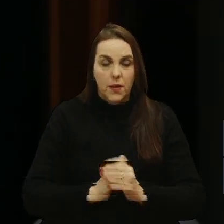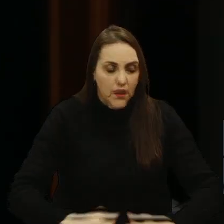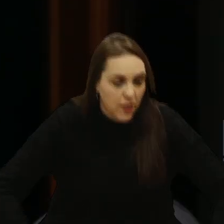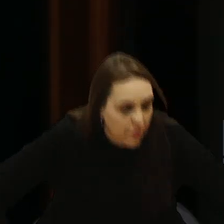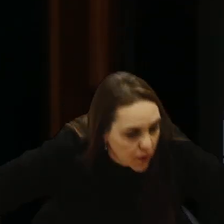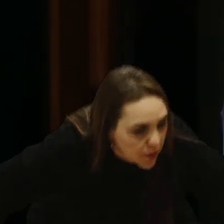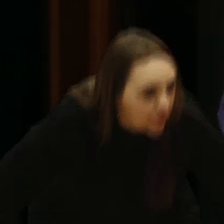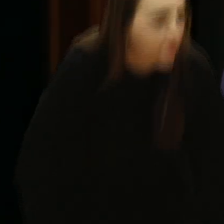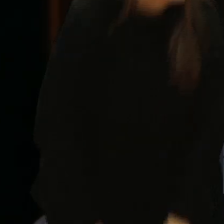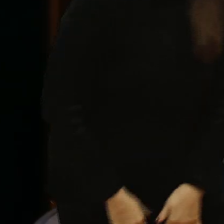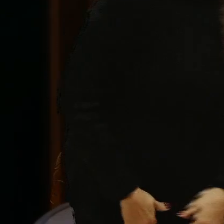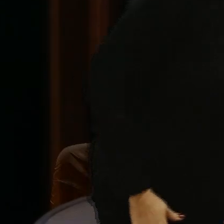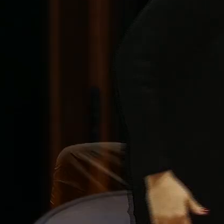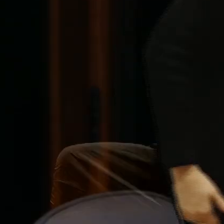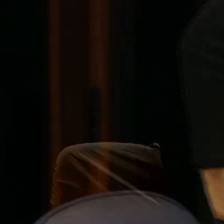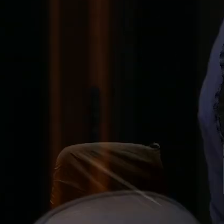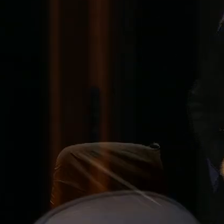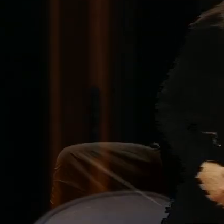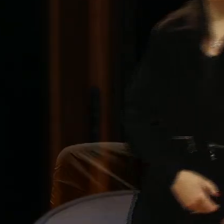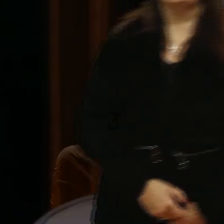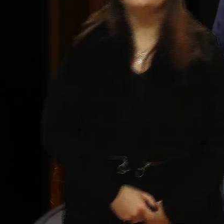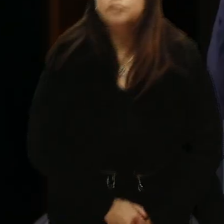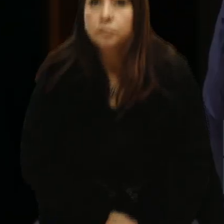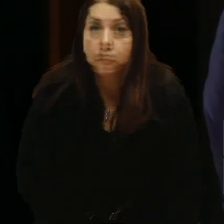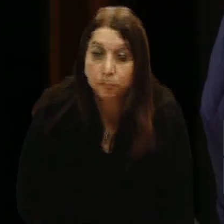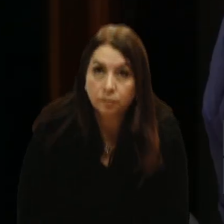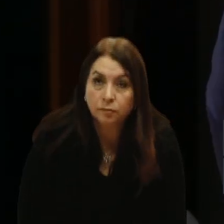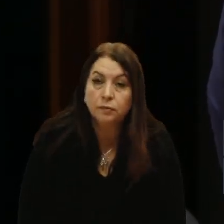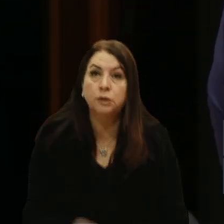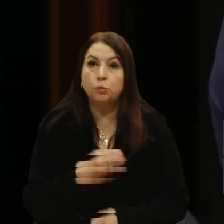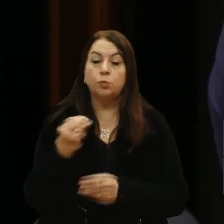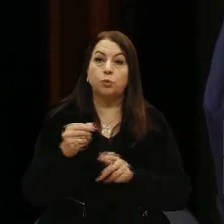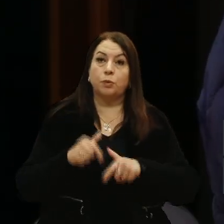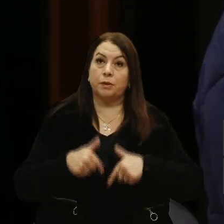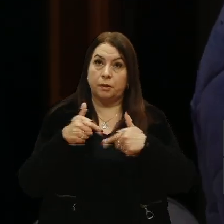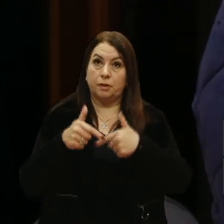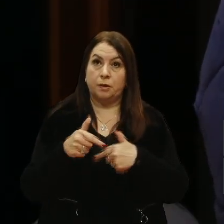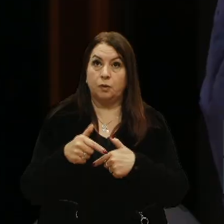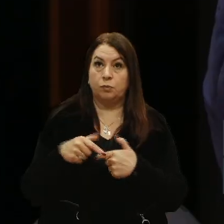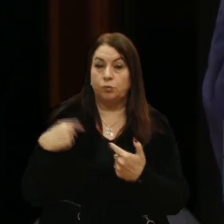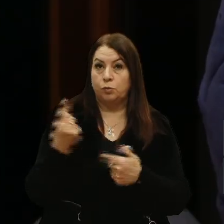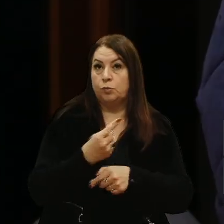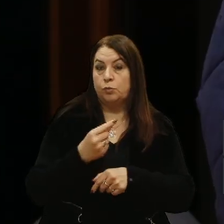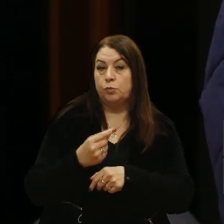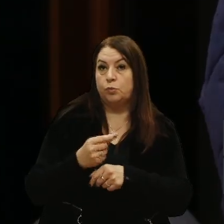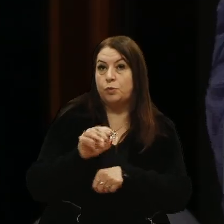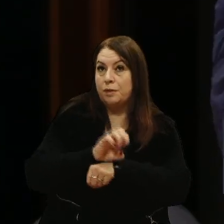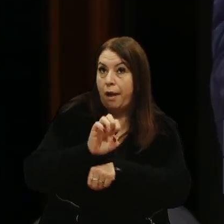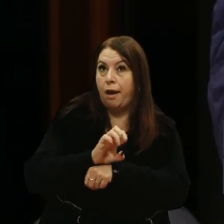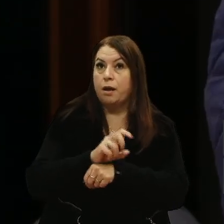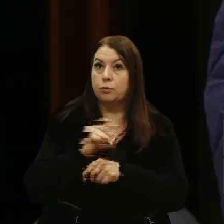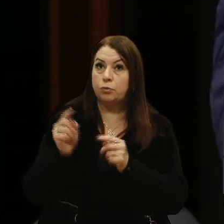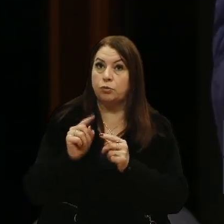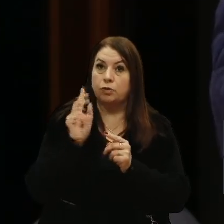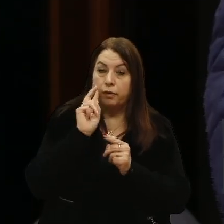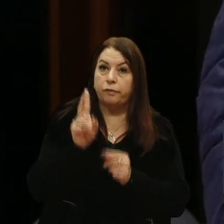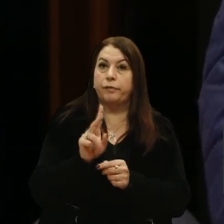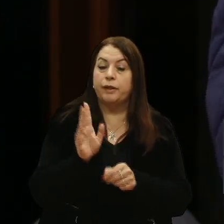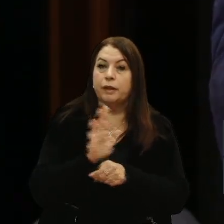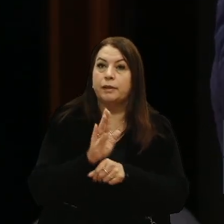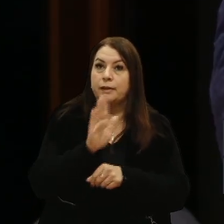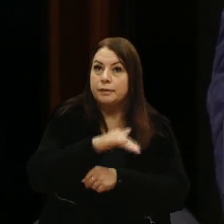Já são muito incipientes as ações do Estado que dão conta de assistir